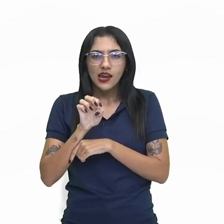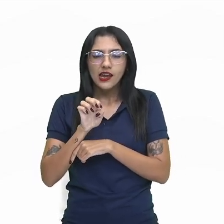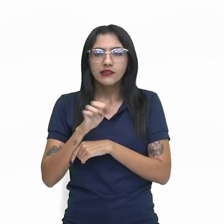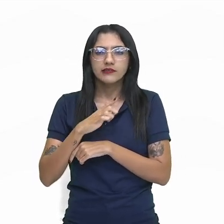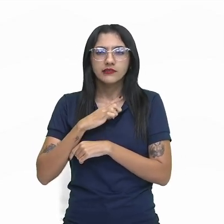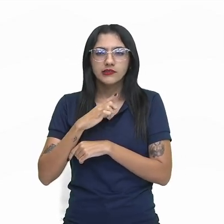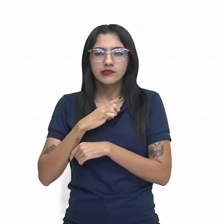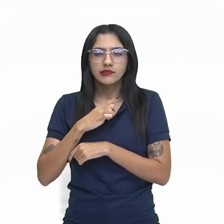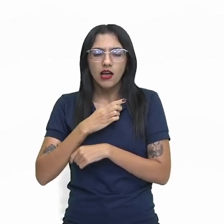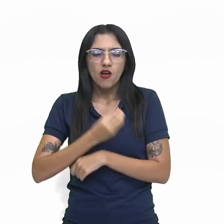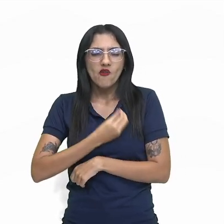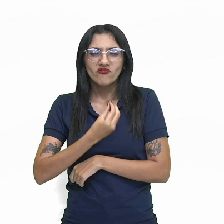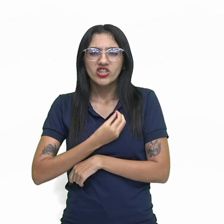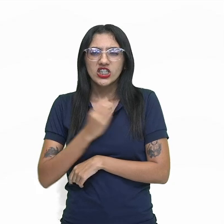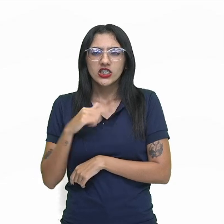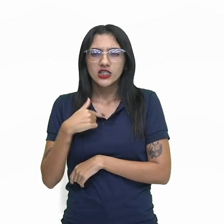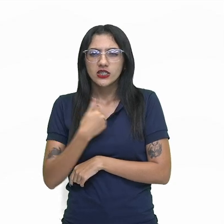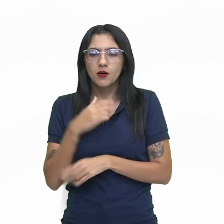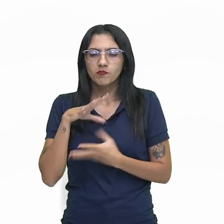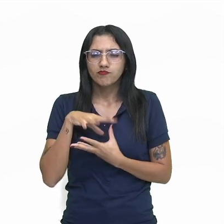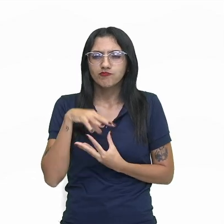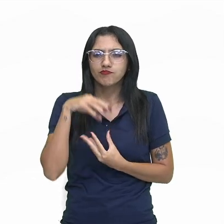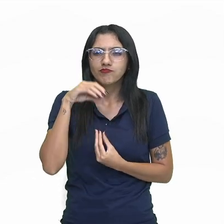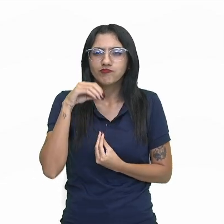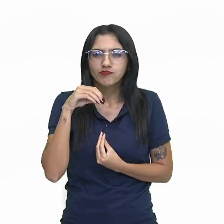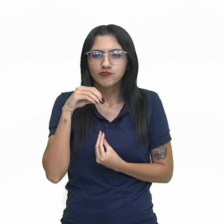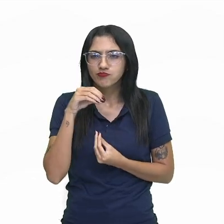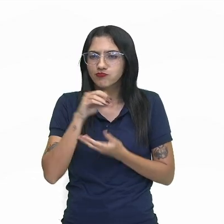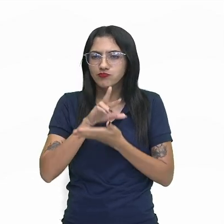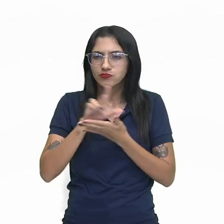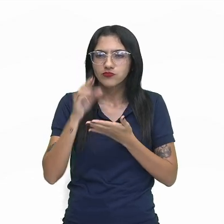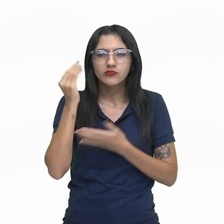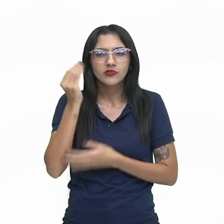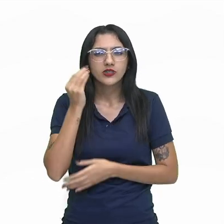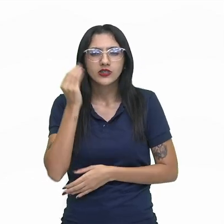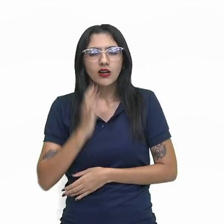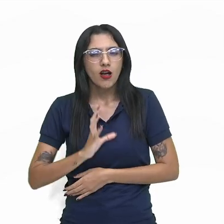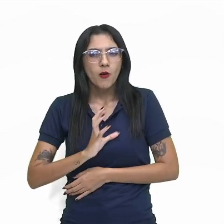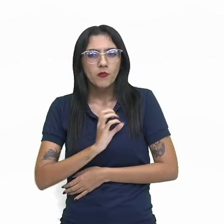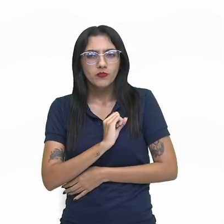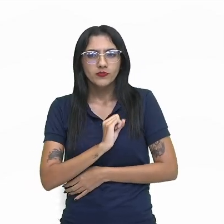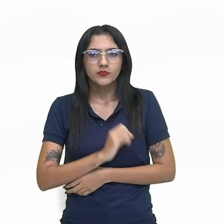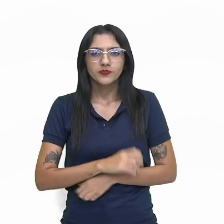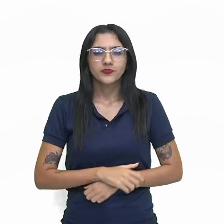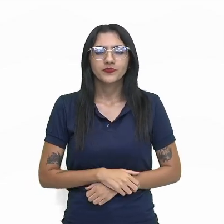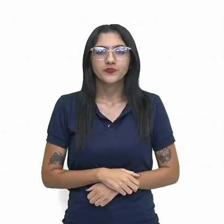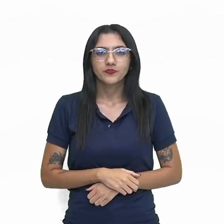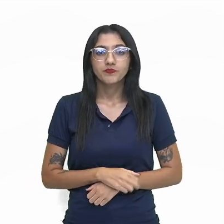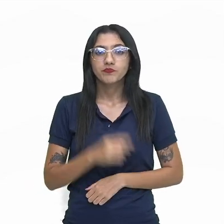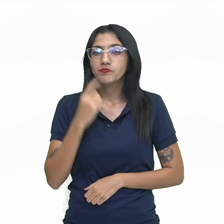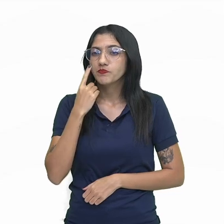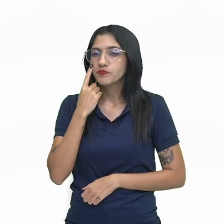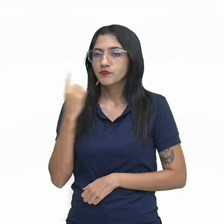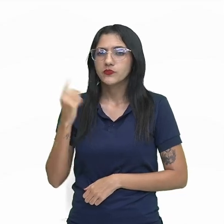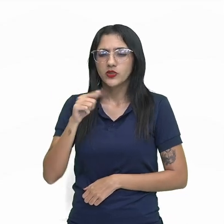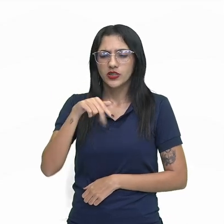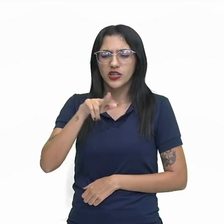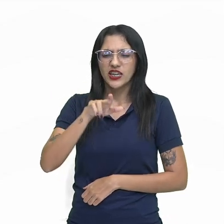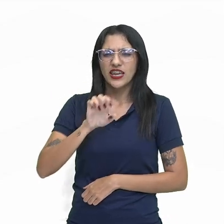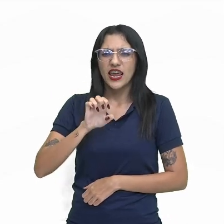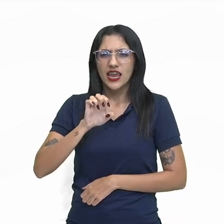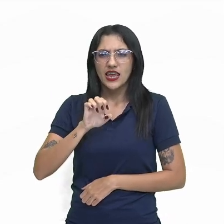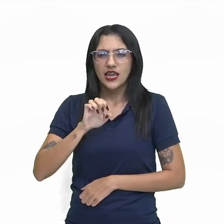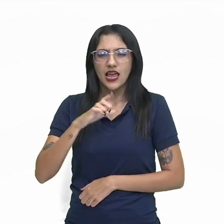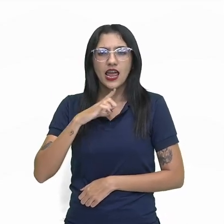na alma antes de qualquer experiência amorosa. Que existe, né, está